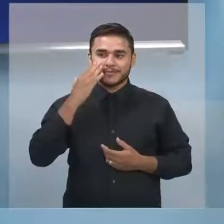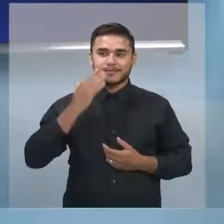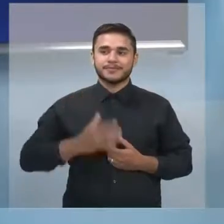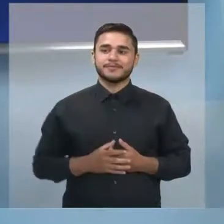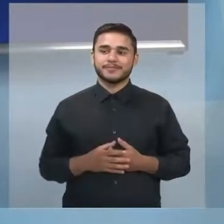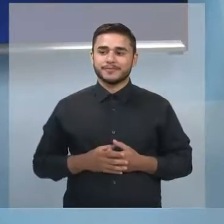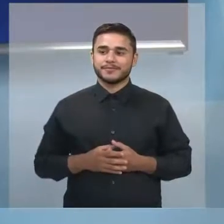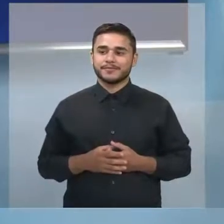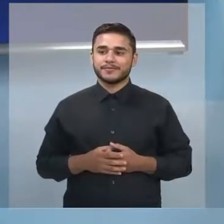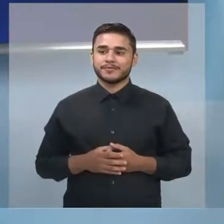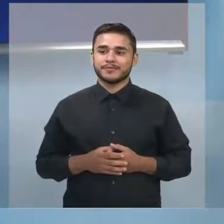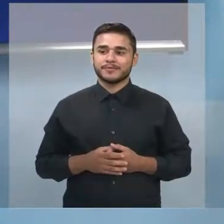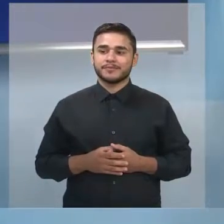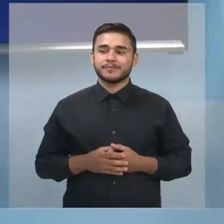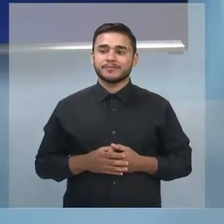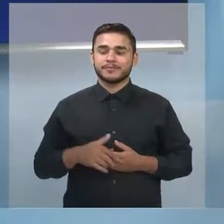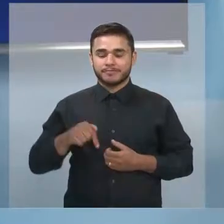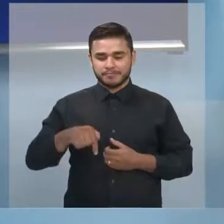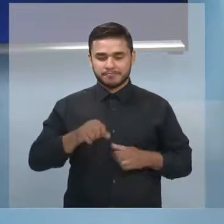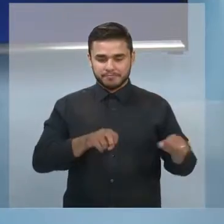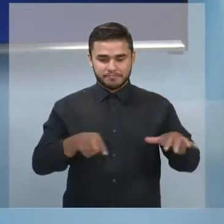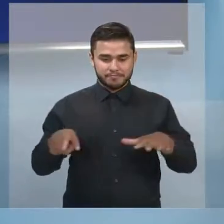declarações. Bom, essa semana